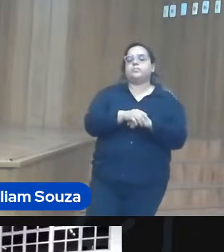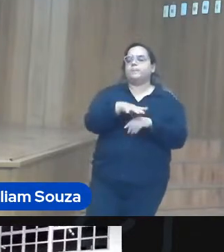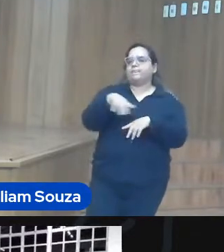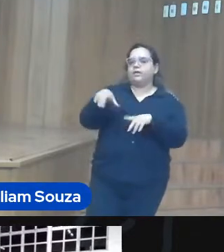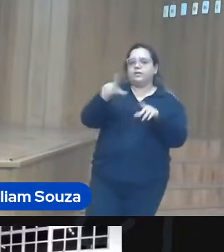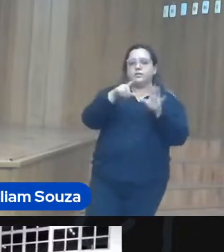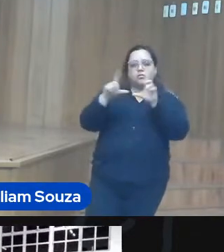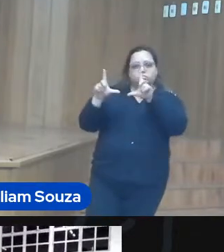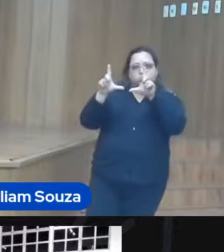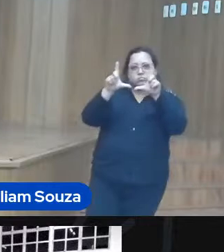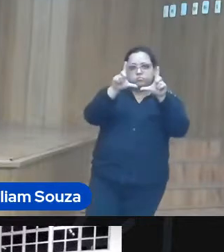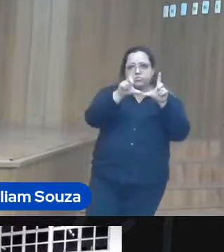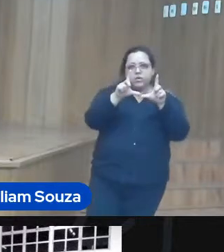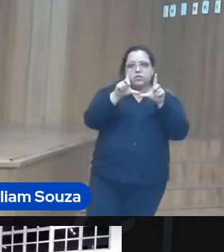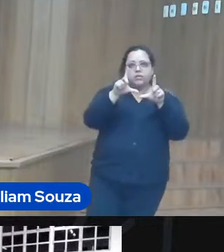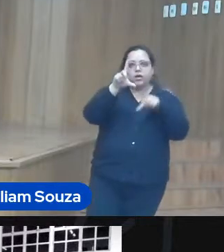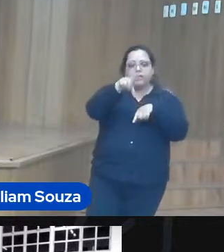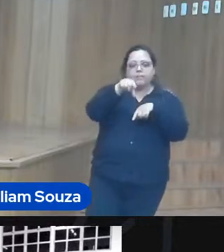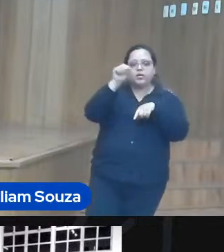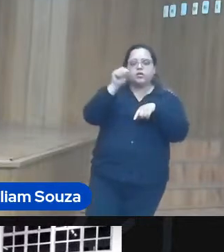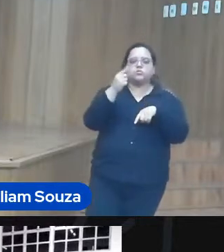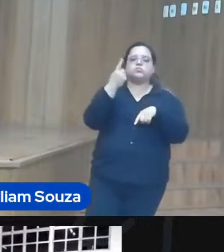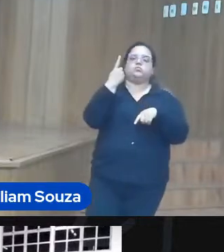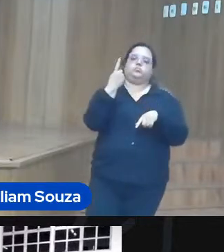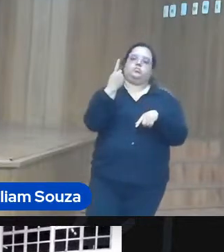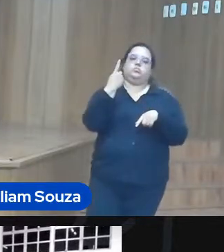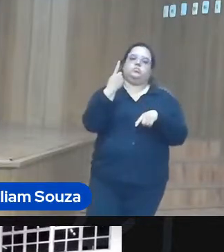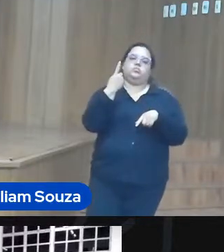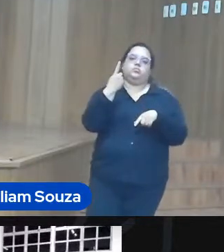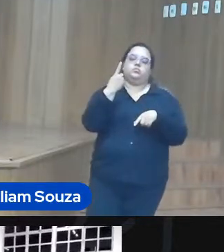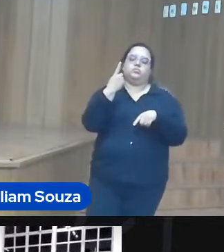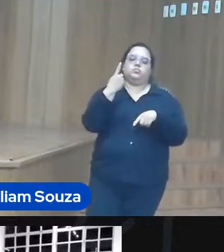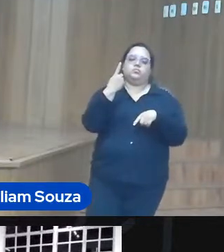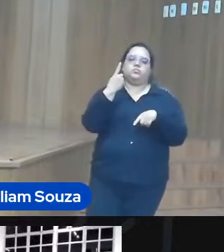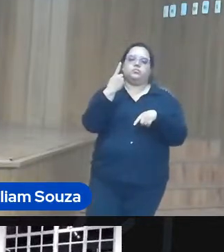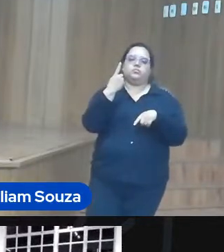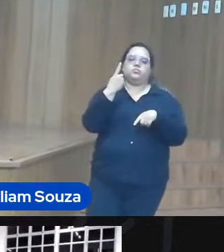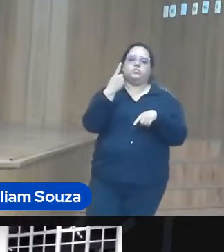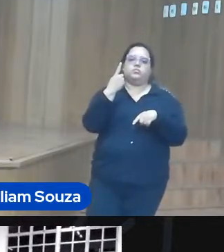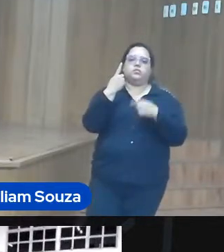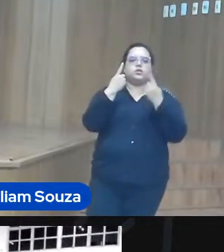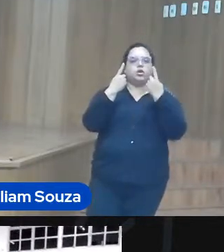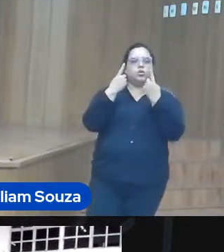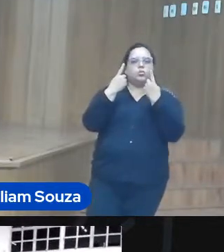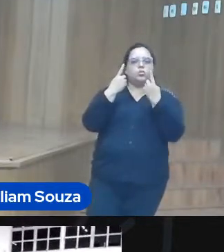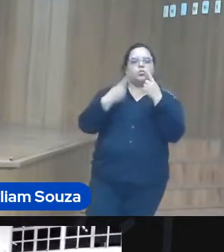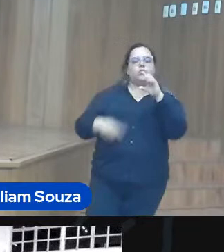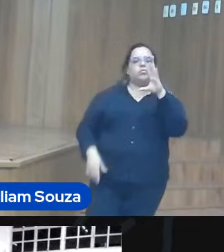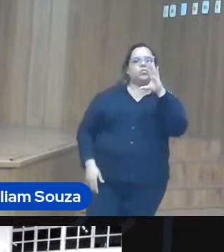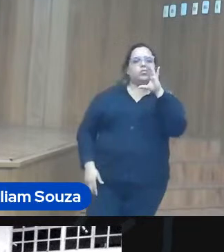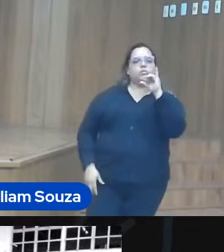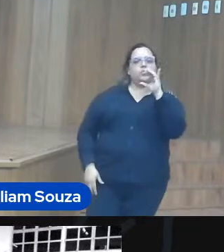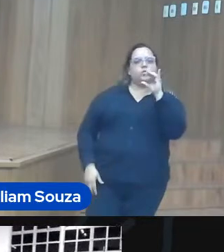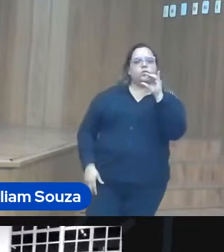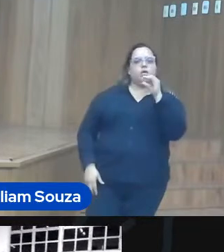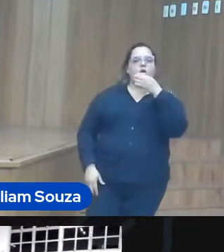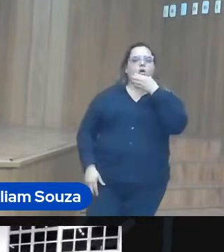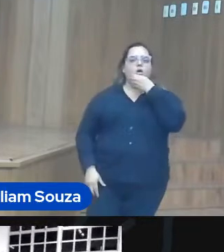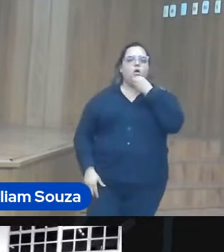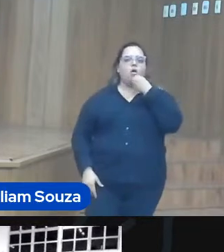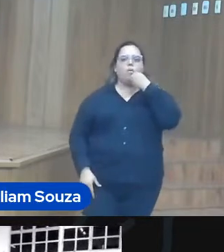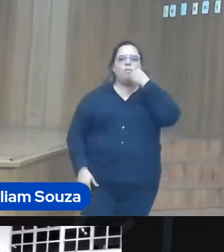em apenas uma delas há um cientista ou uma cientista, só tem